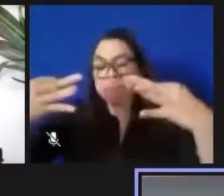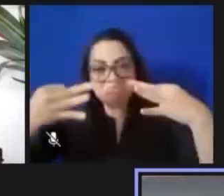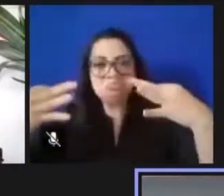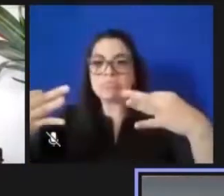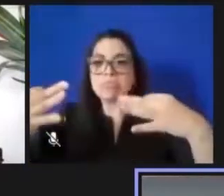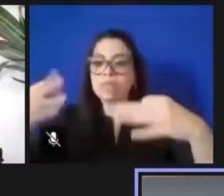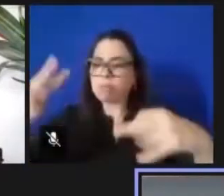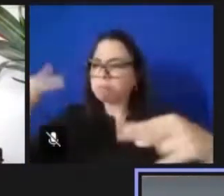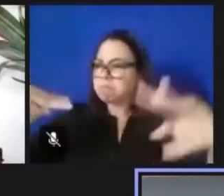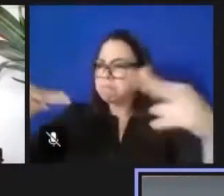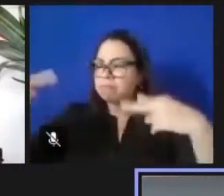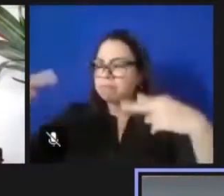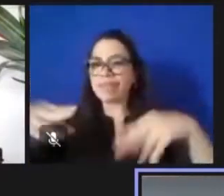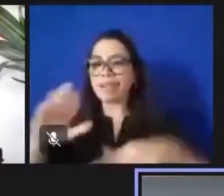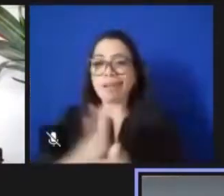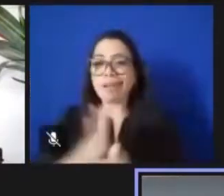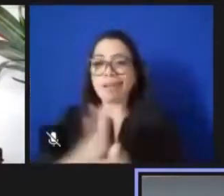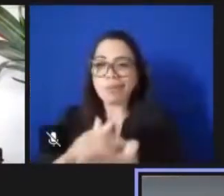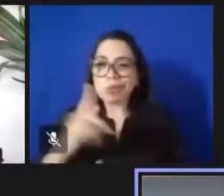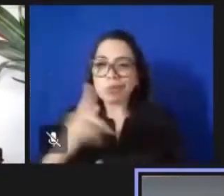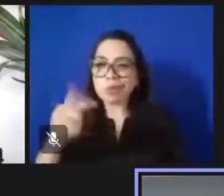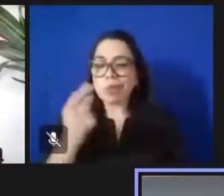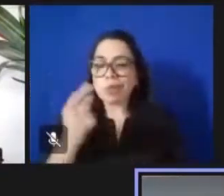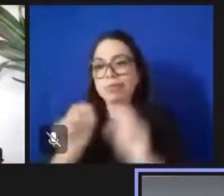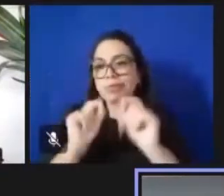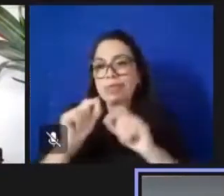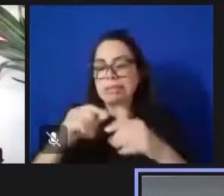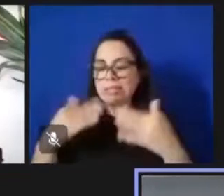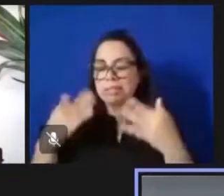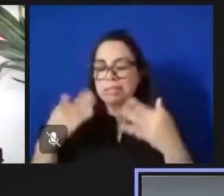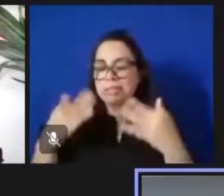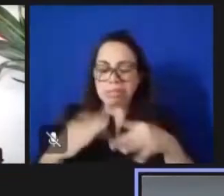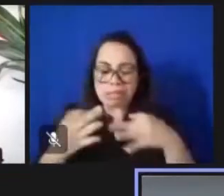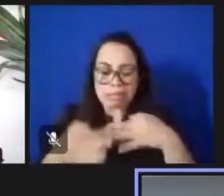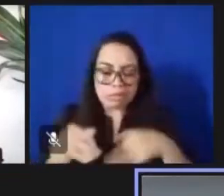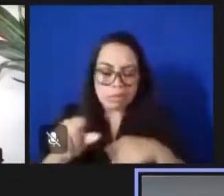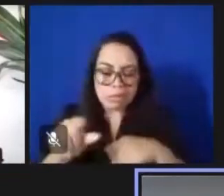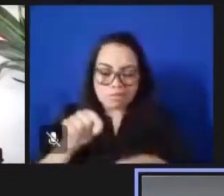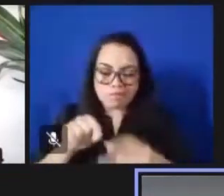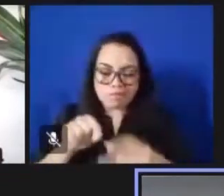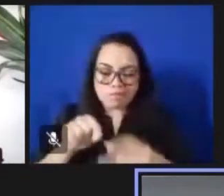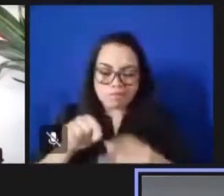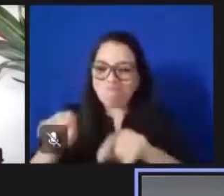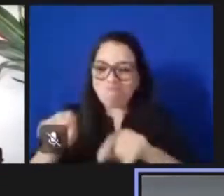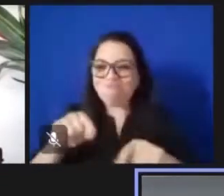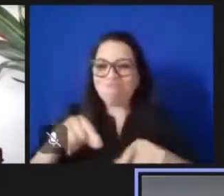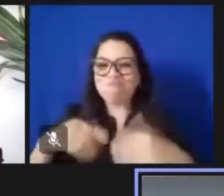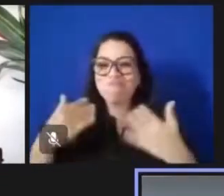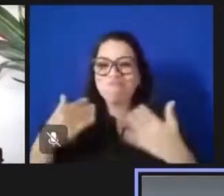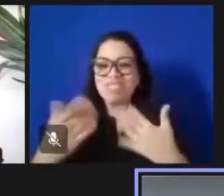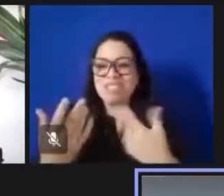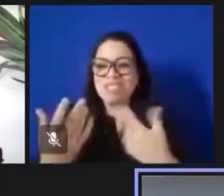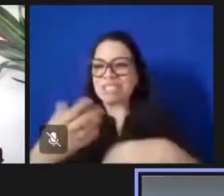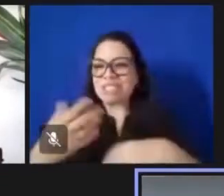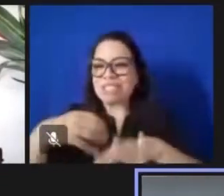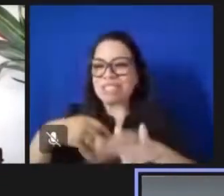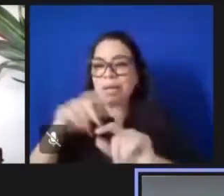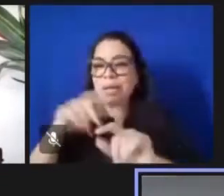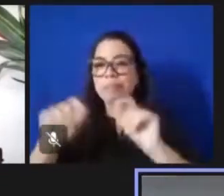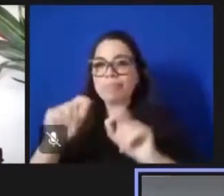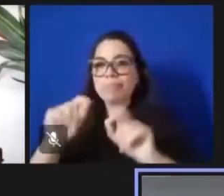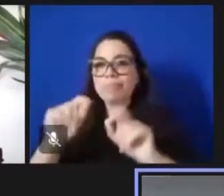se alejando inteira dentro das nossas escolhas para atender a demanda, às vezes, de um